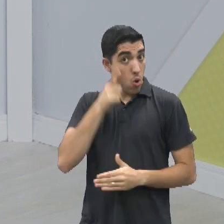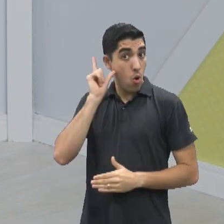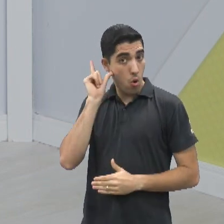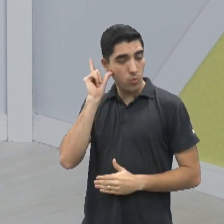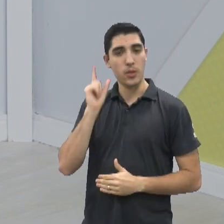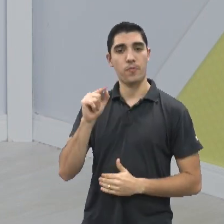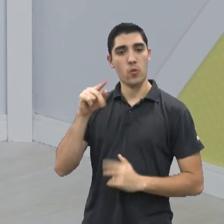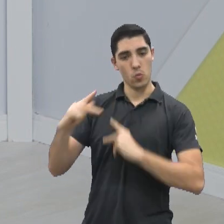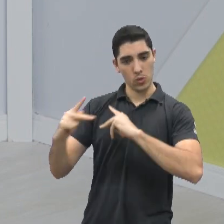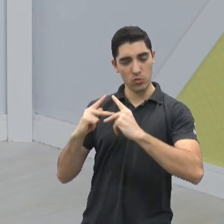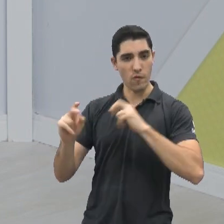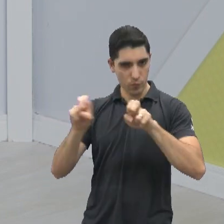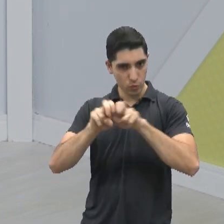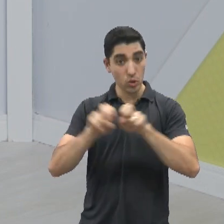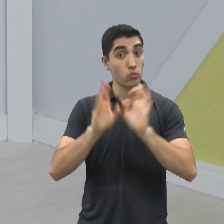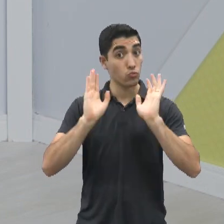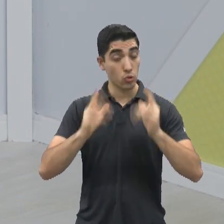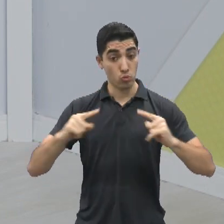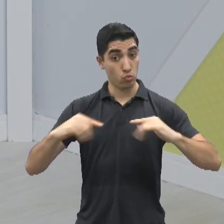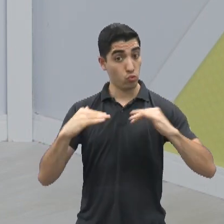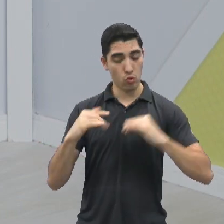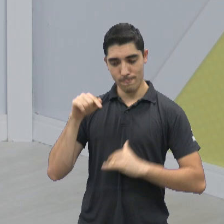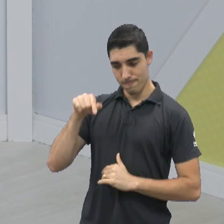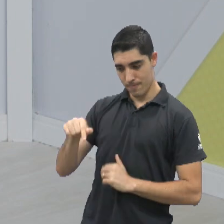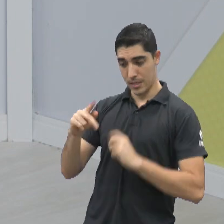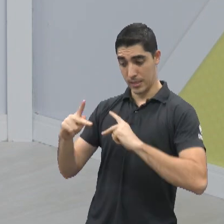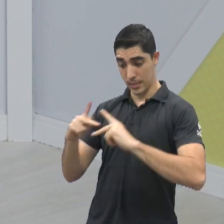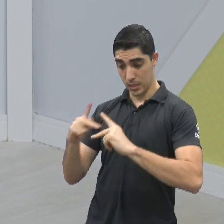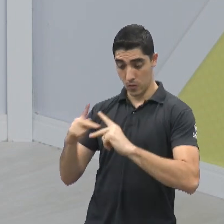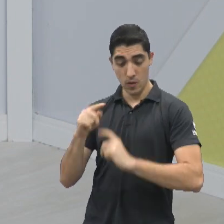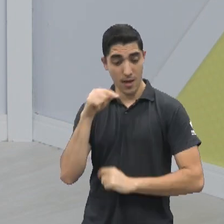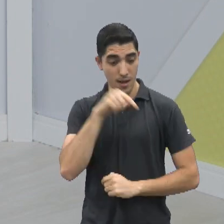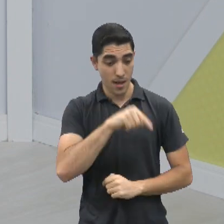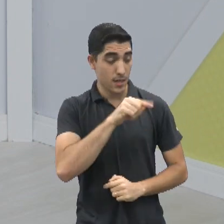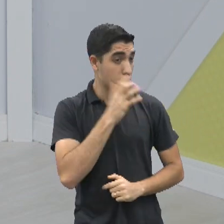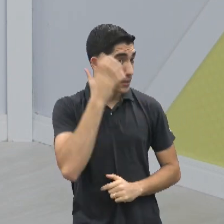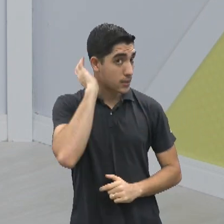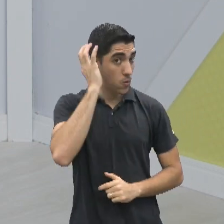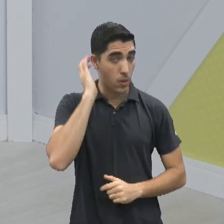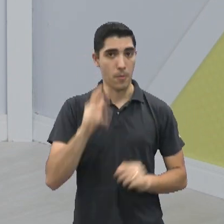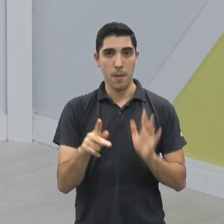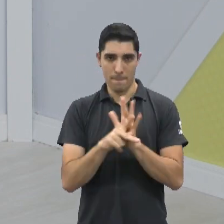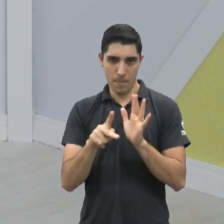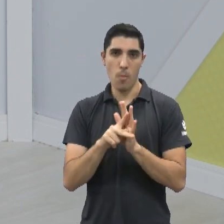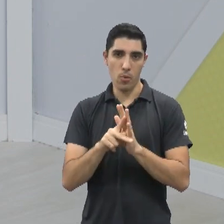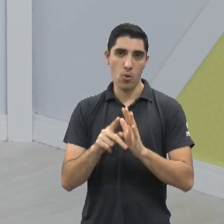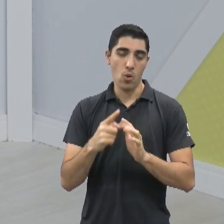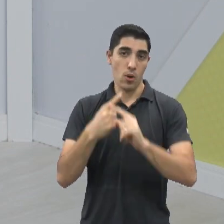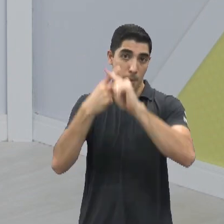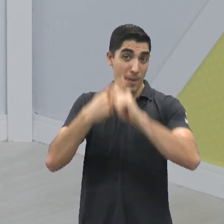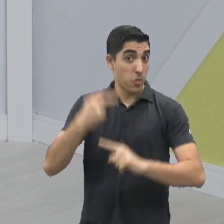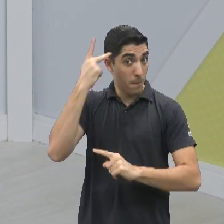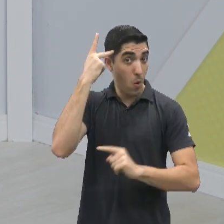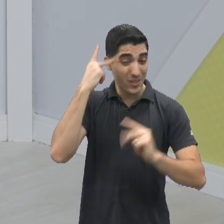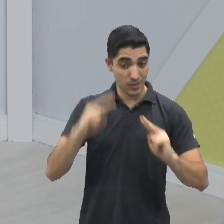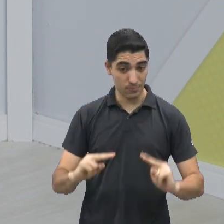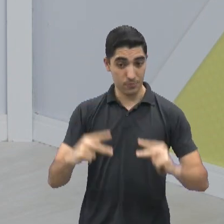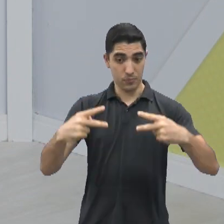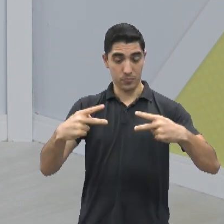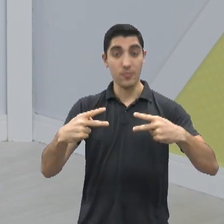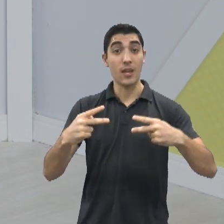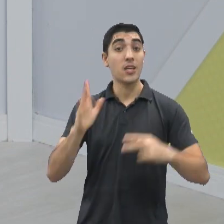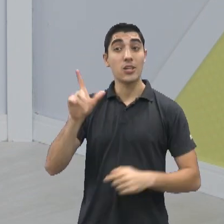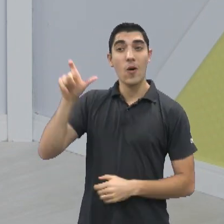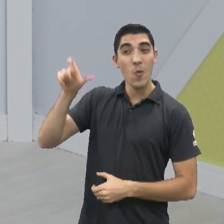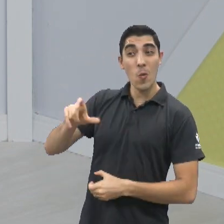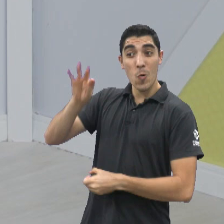enfrentar o Santo André pela partida de ida da semifinal do Campeonato Paulista. E no confronto que teve o aprendiz e o mestre,